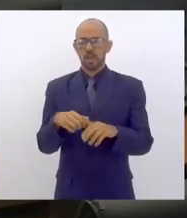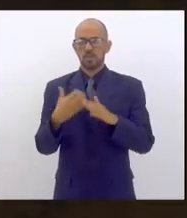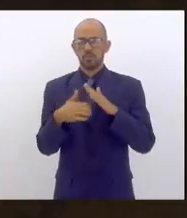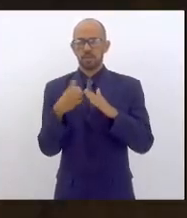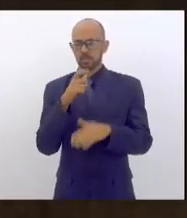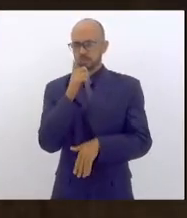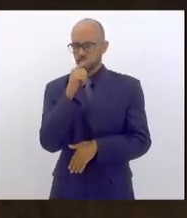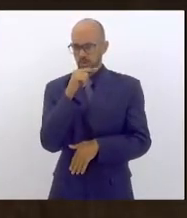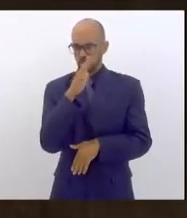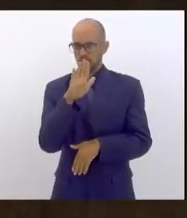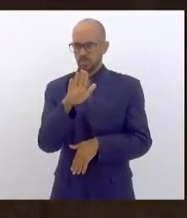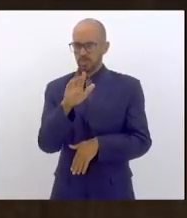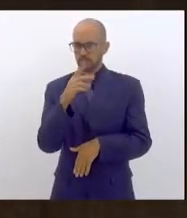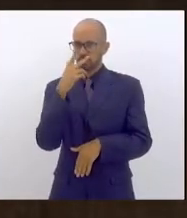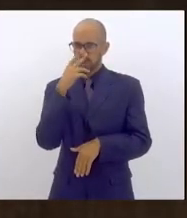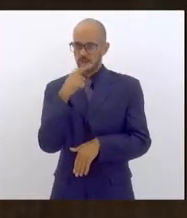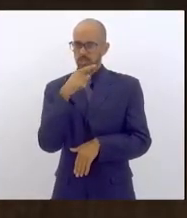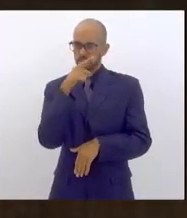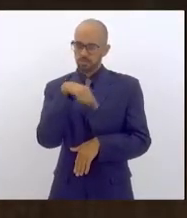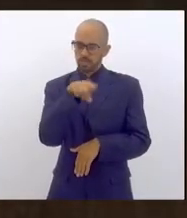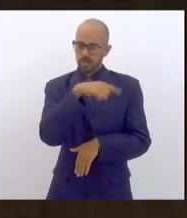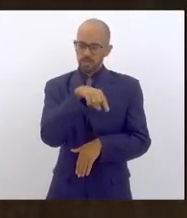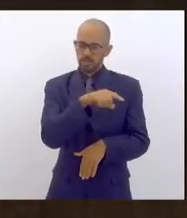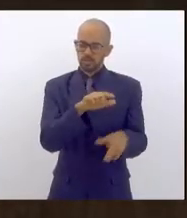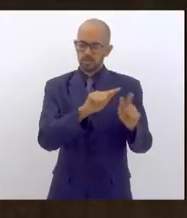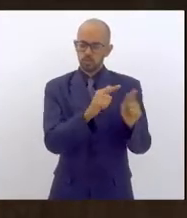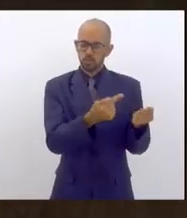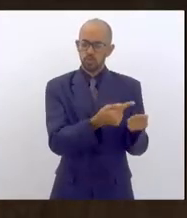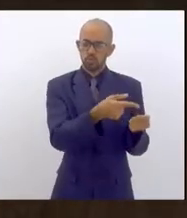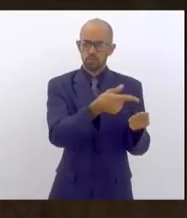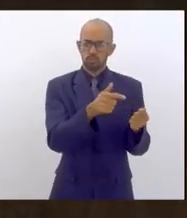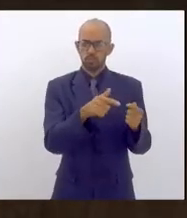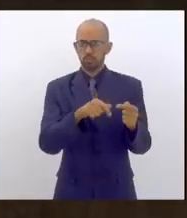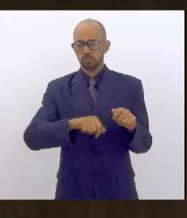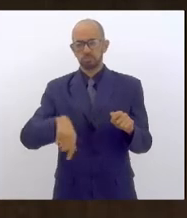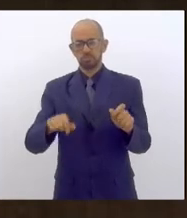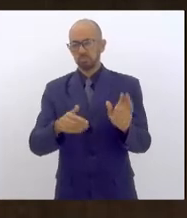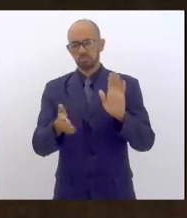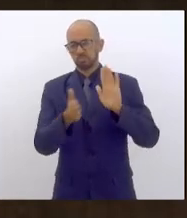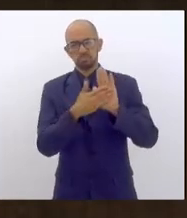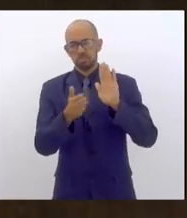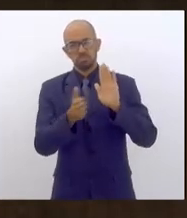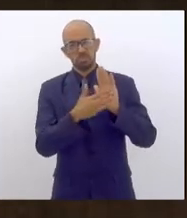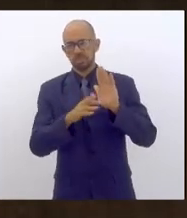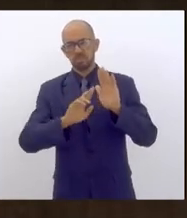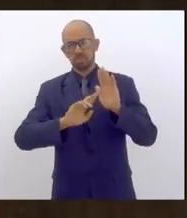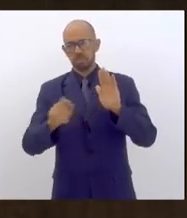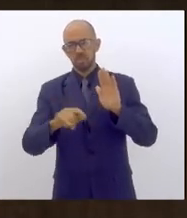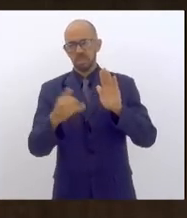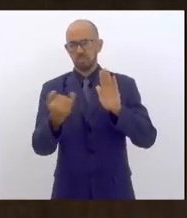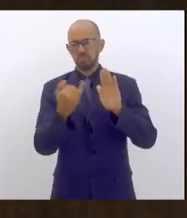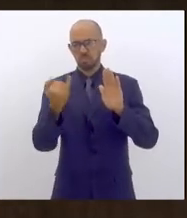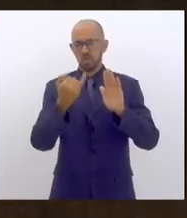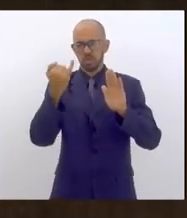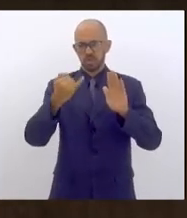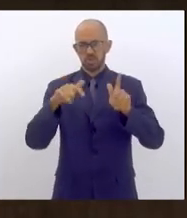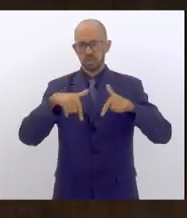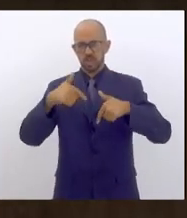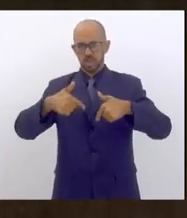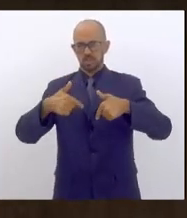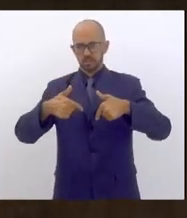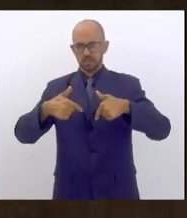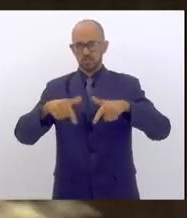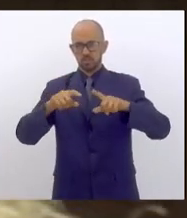Mas parece que, para essas pessoas, a palavra não é um instrumento mais importante no ato da política. E